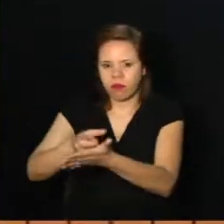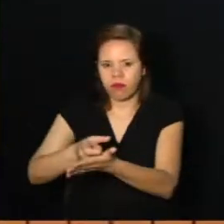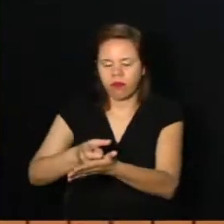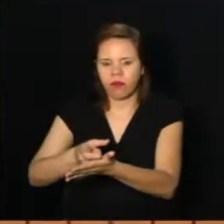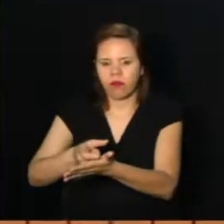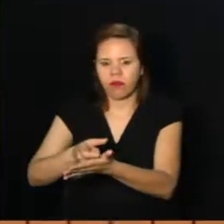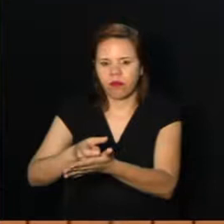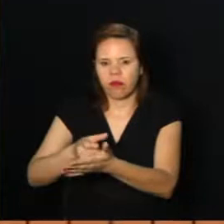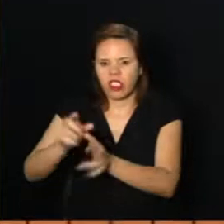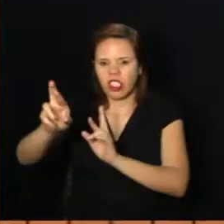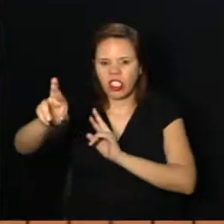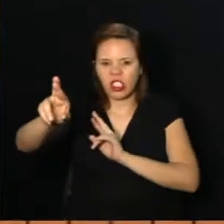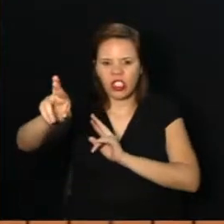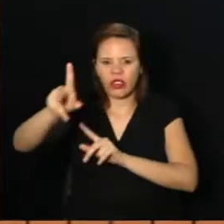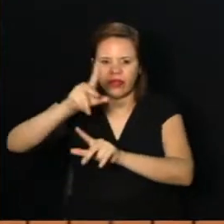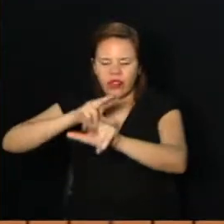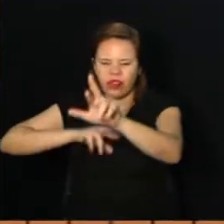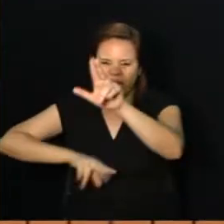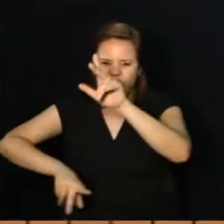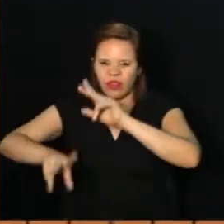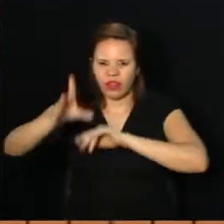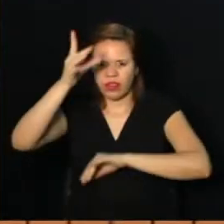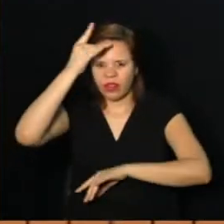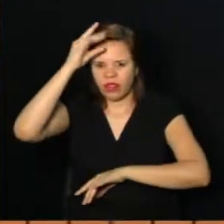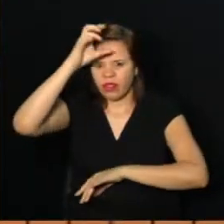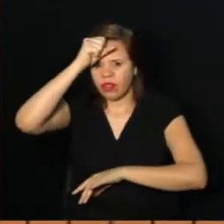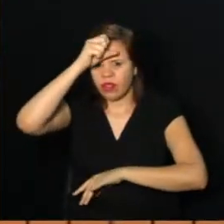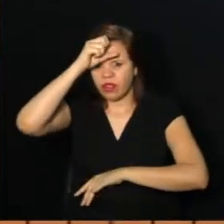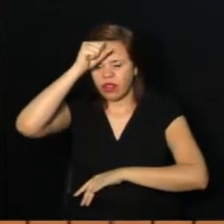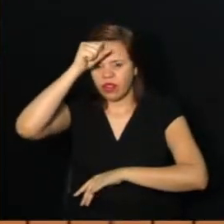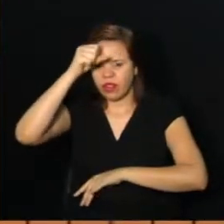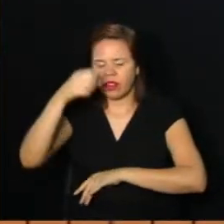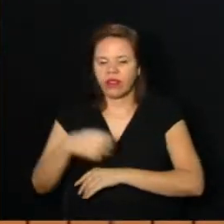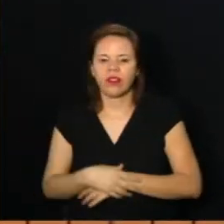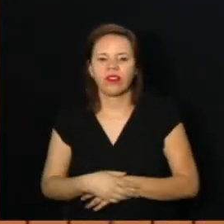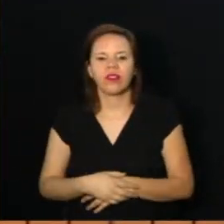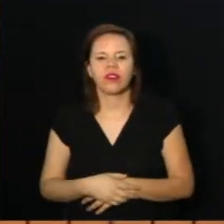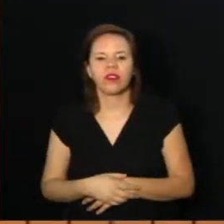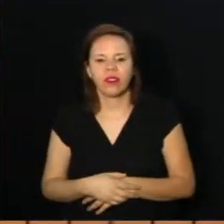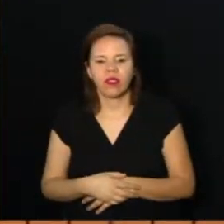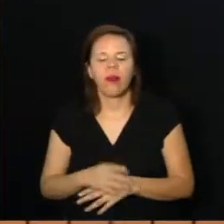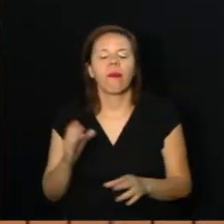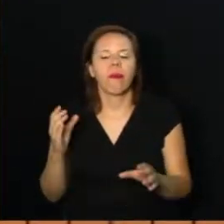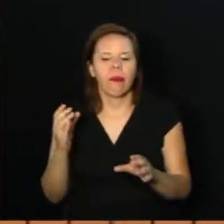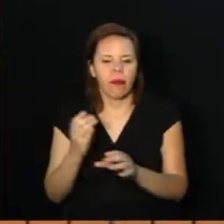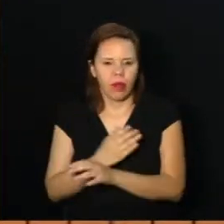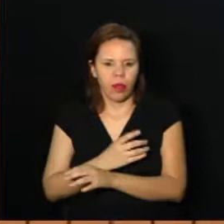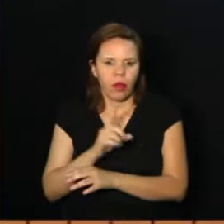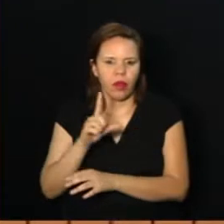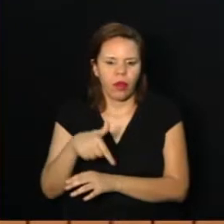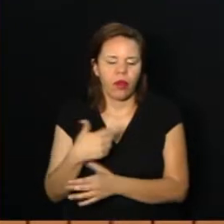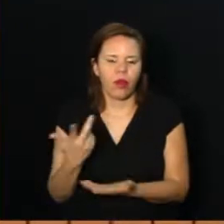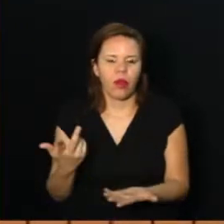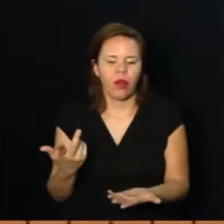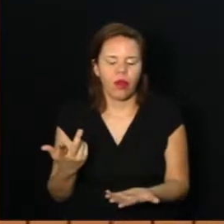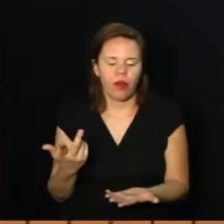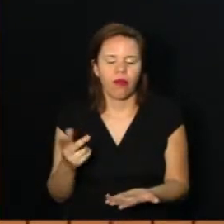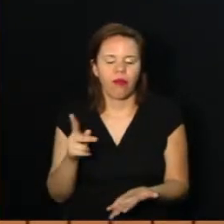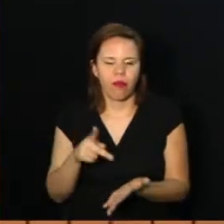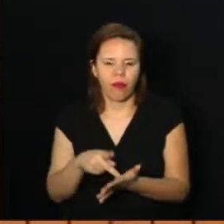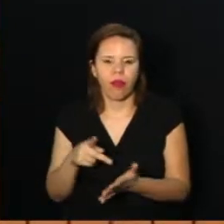os transtornos da aprendizagem de sua forma mais completa, que é, sem dúvida,